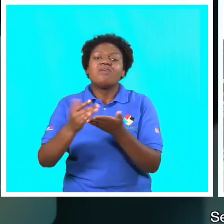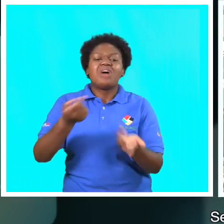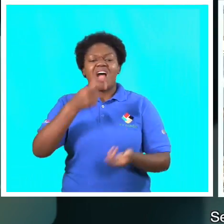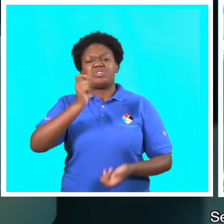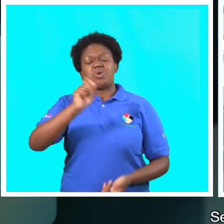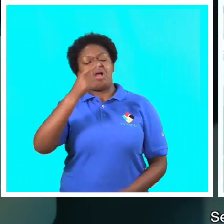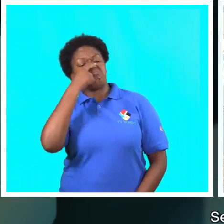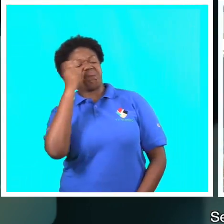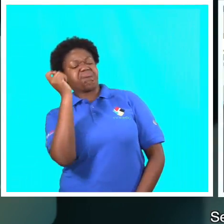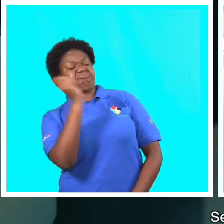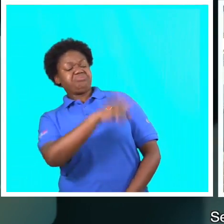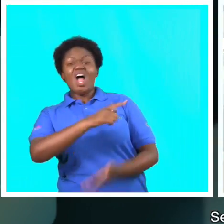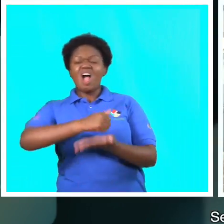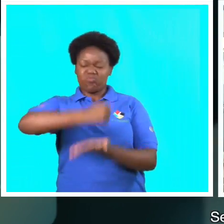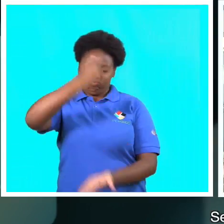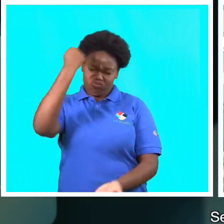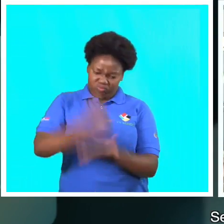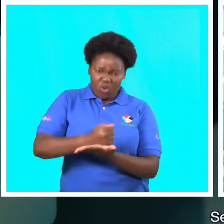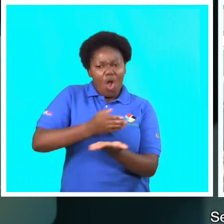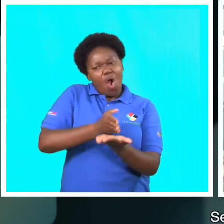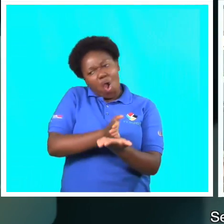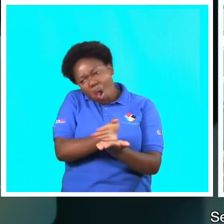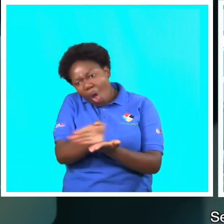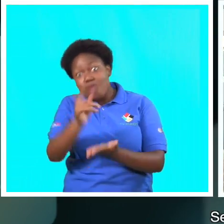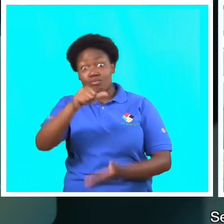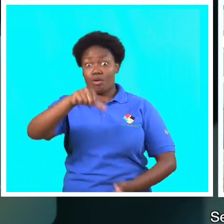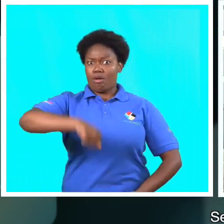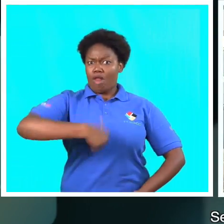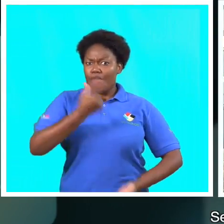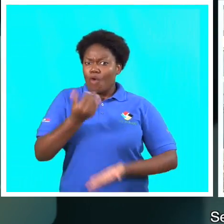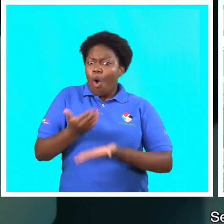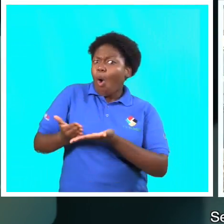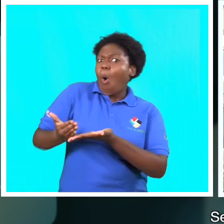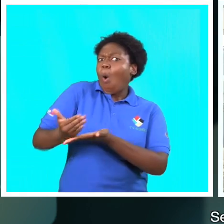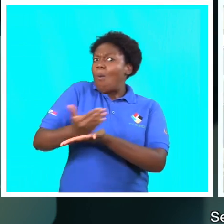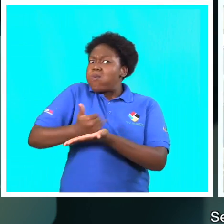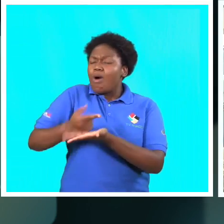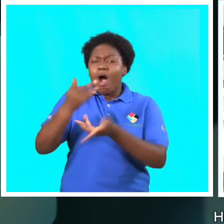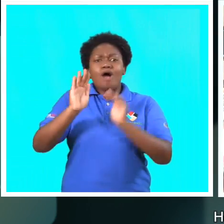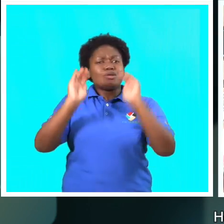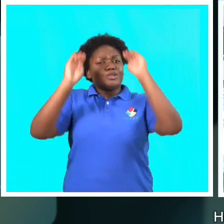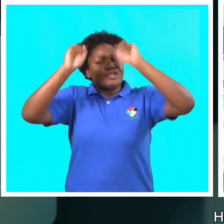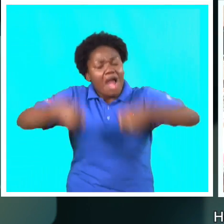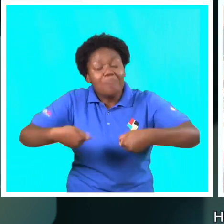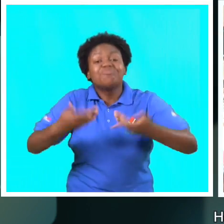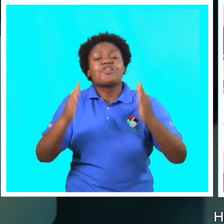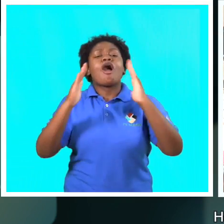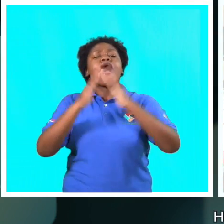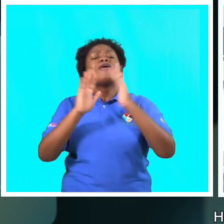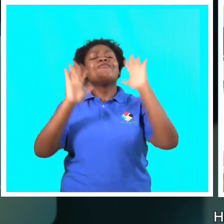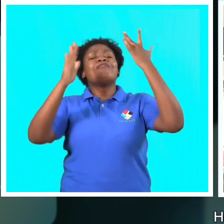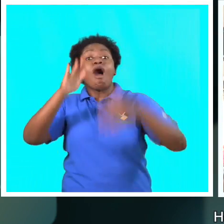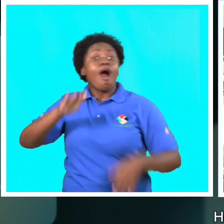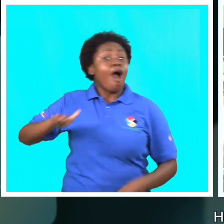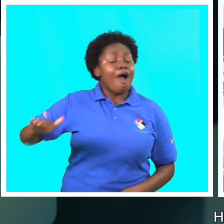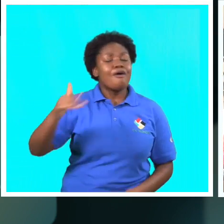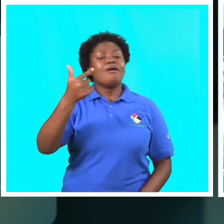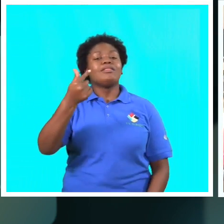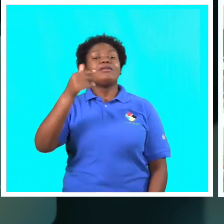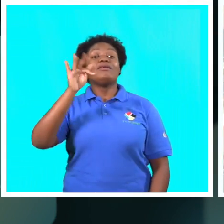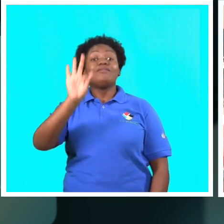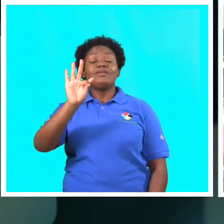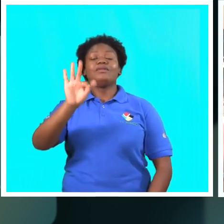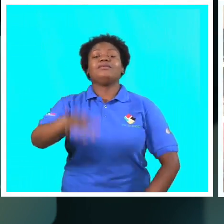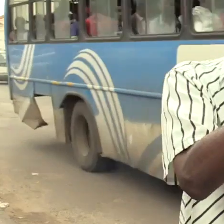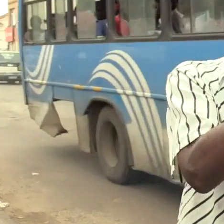Sem muitas opções, decidiu apostar num trabalho informal. Hoje, é cobrador de